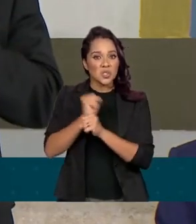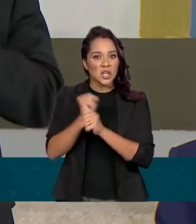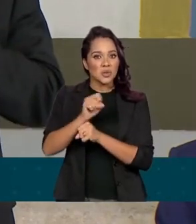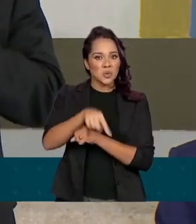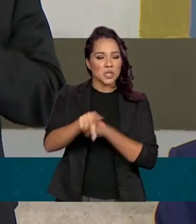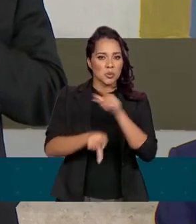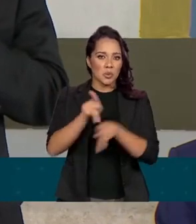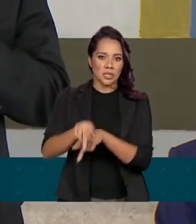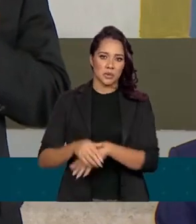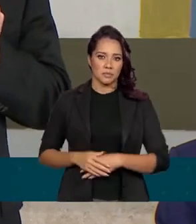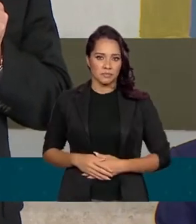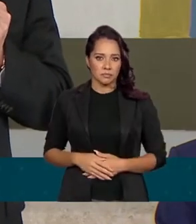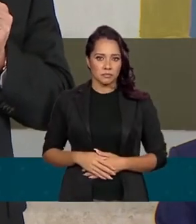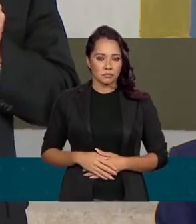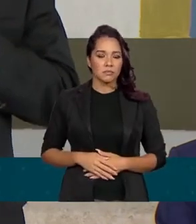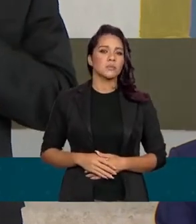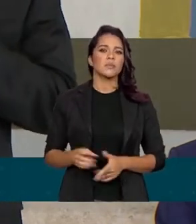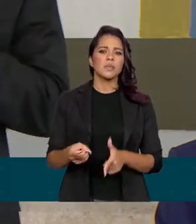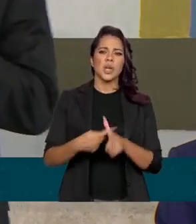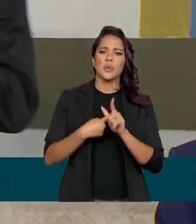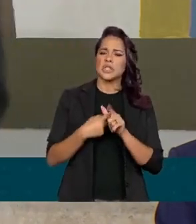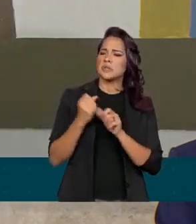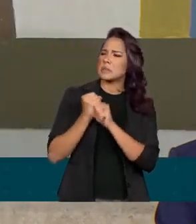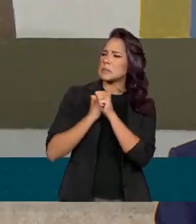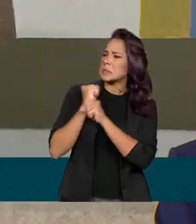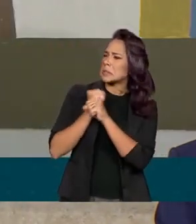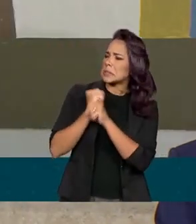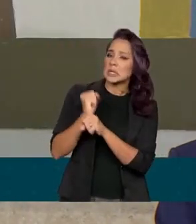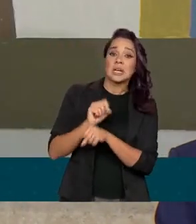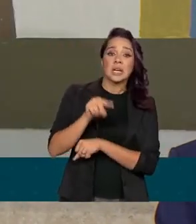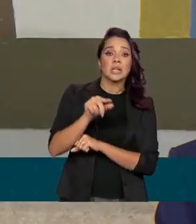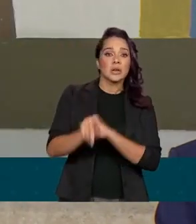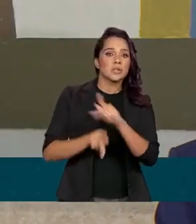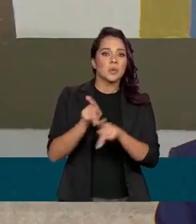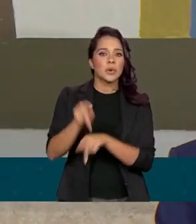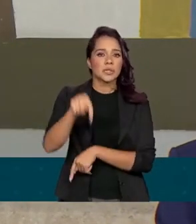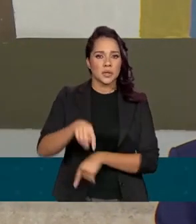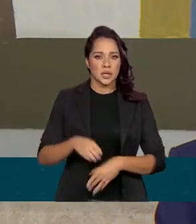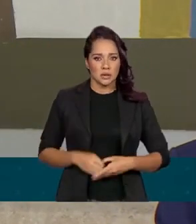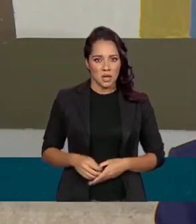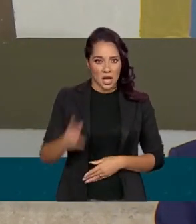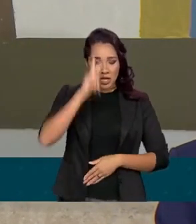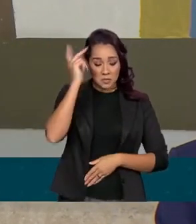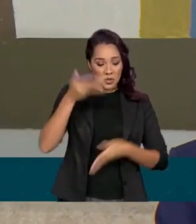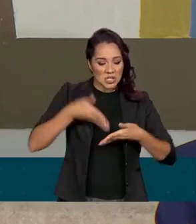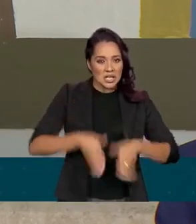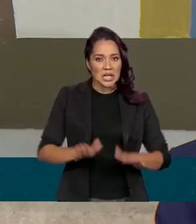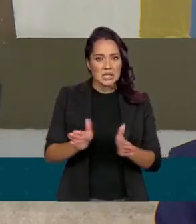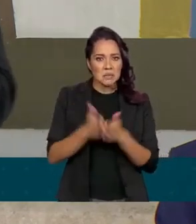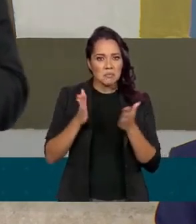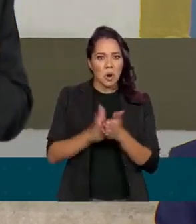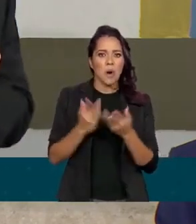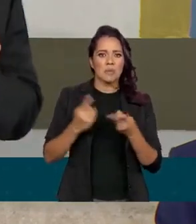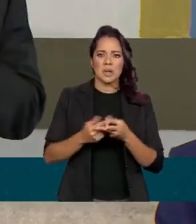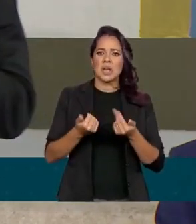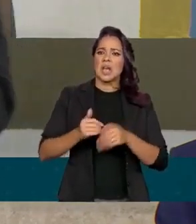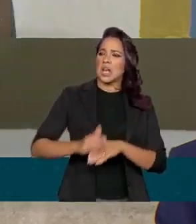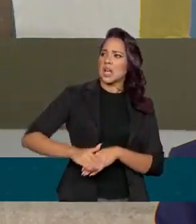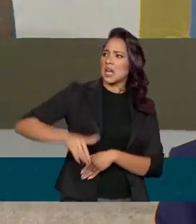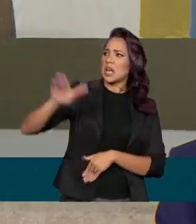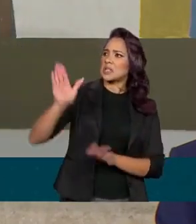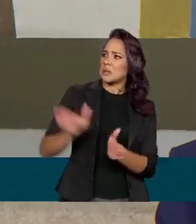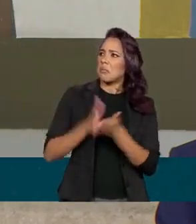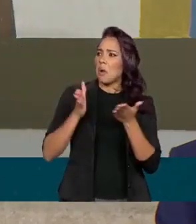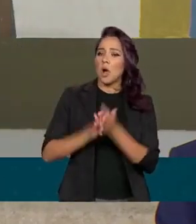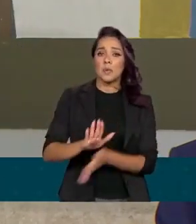povo. É uma dívida milenar quase que nós temos com esse povo. As pessoas nascem pobres, as pessoas ficam adultas pobres,